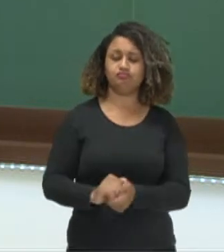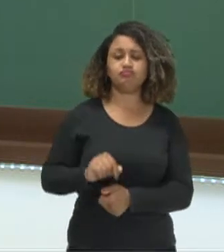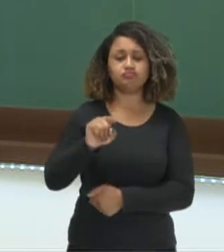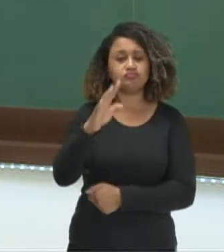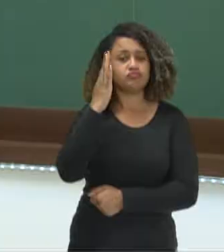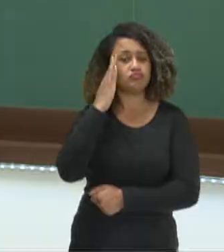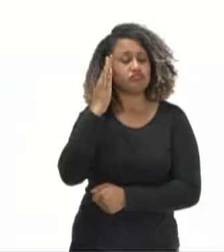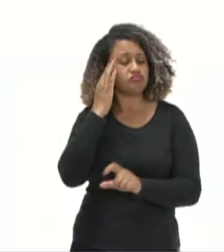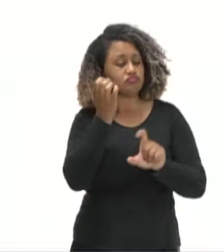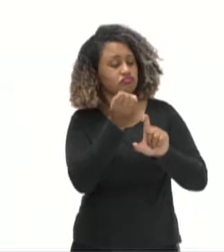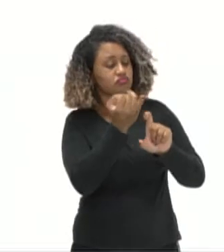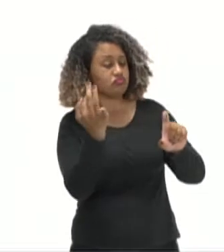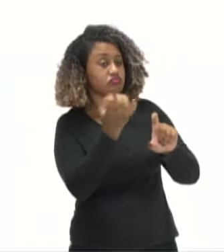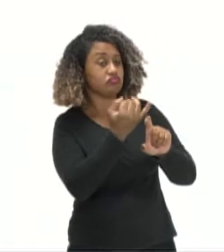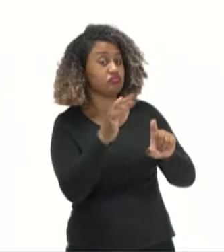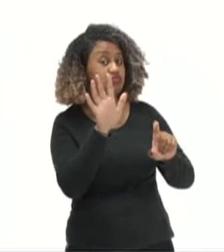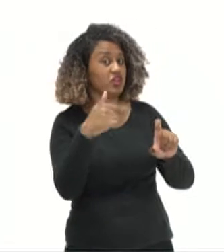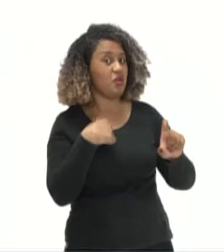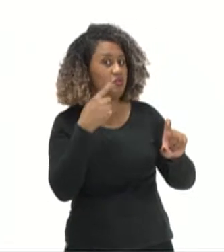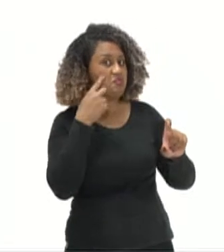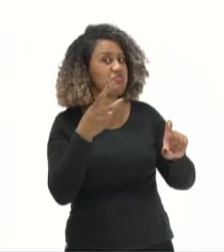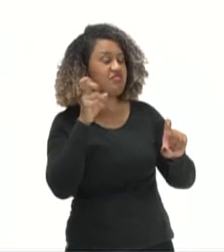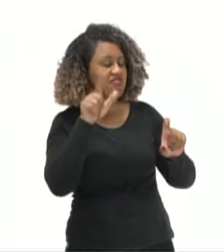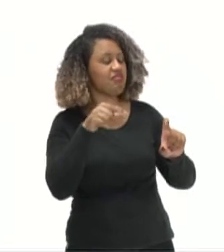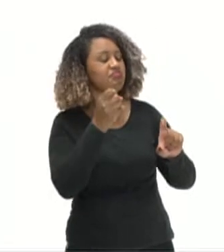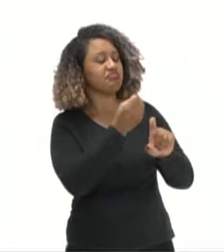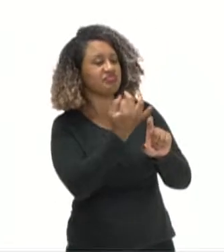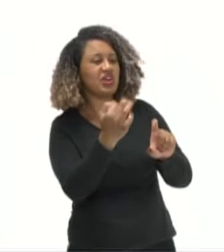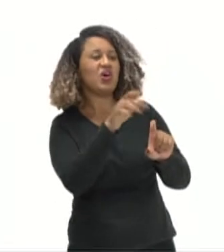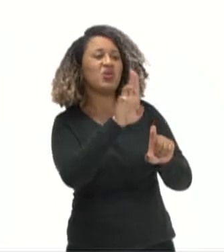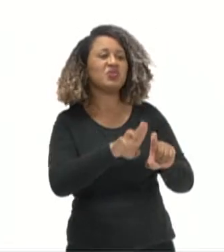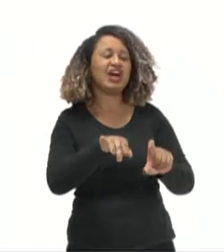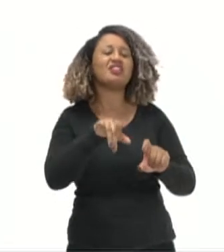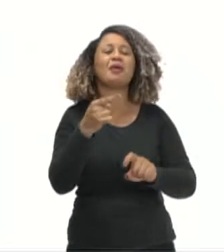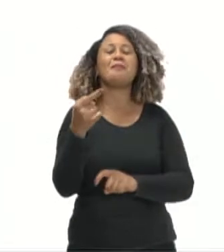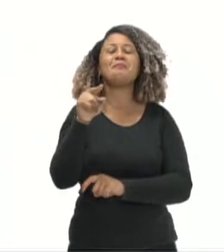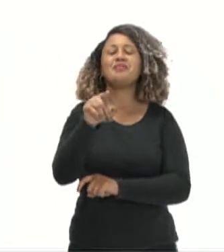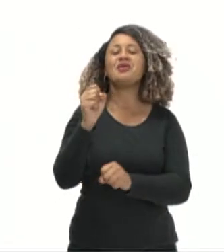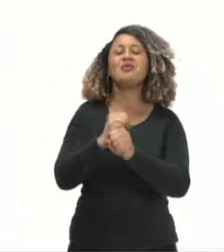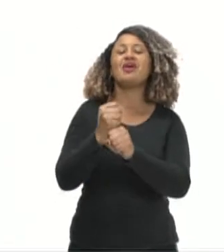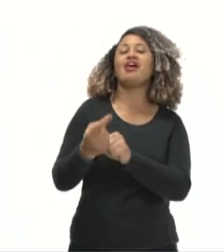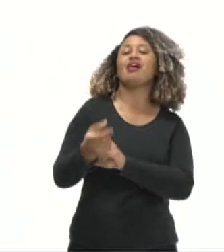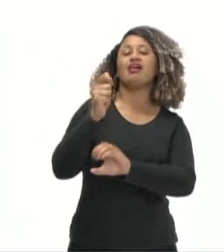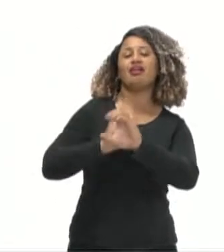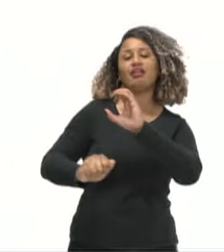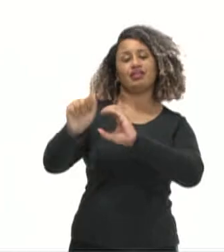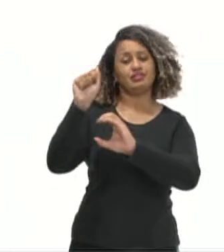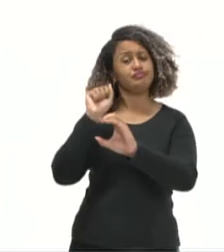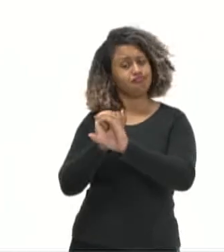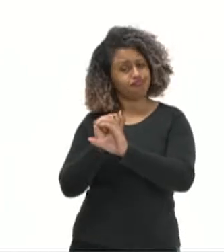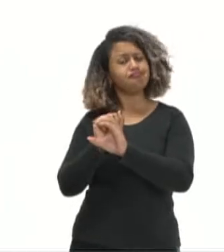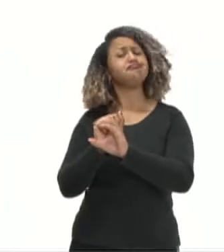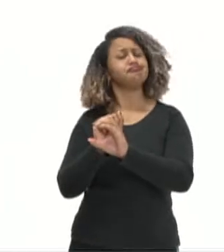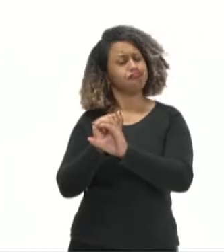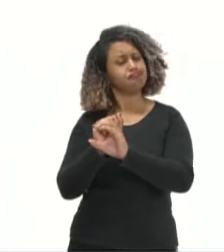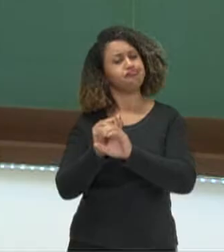sabia que as potências, olha só, elas foram utilizadas há 1000 anos antes de Cristo?